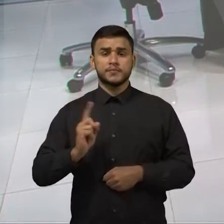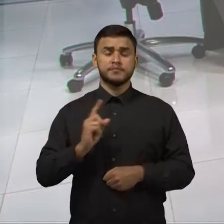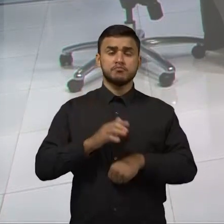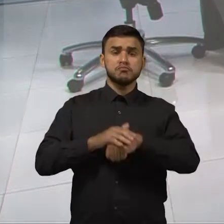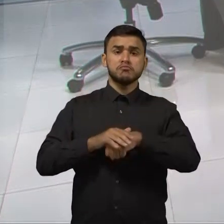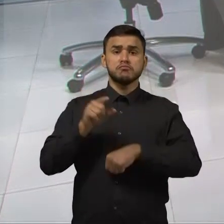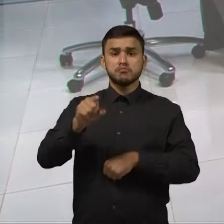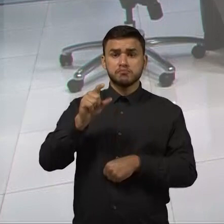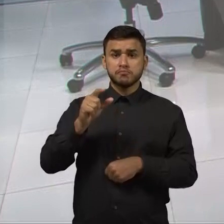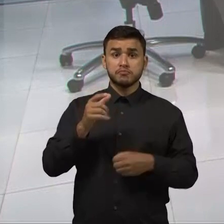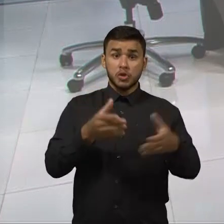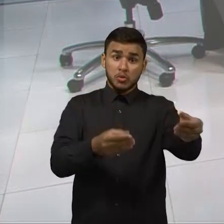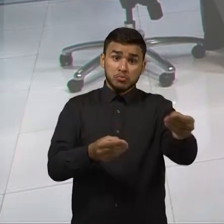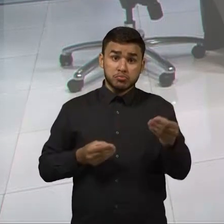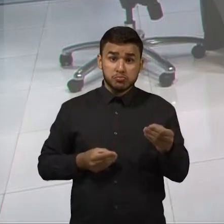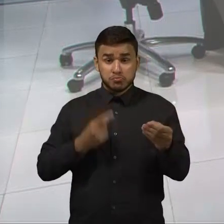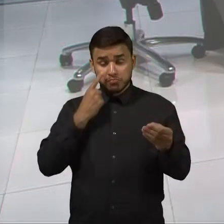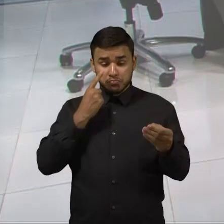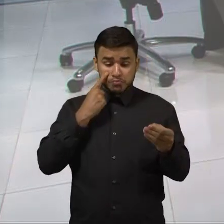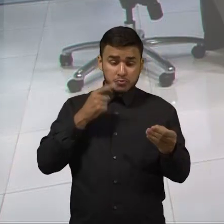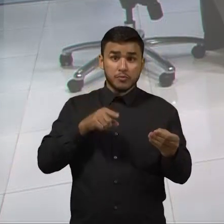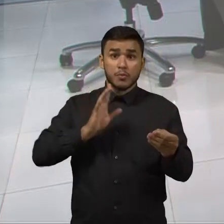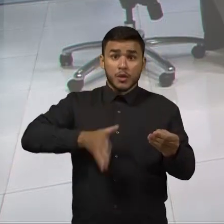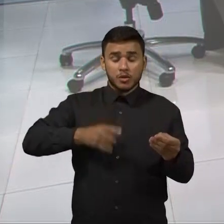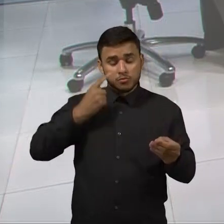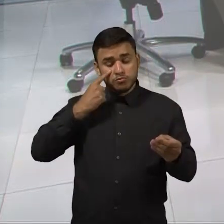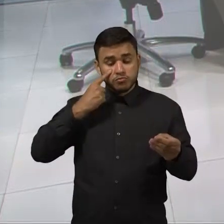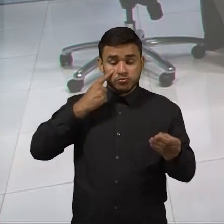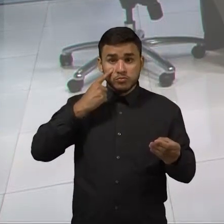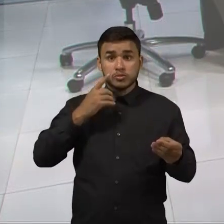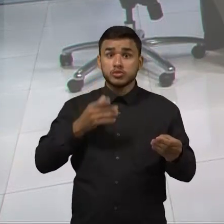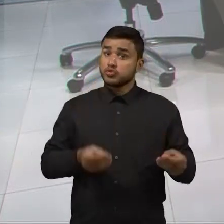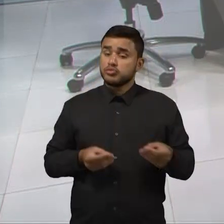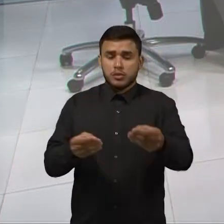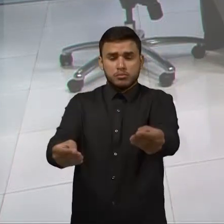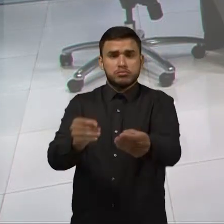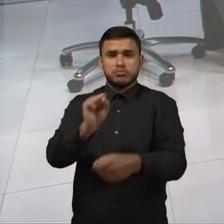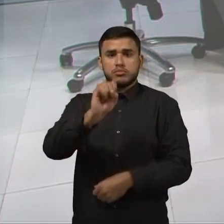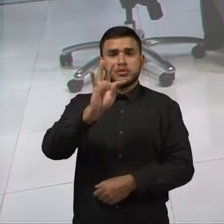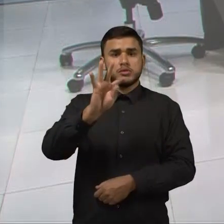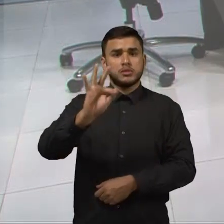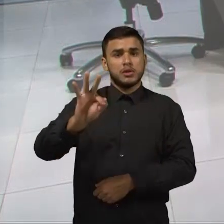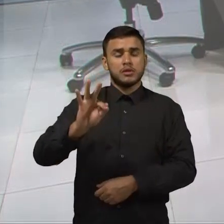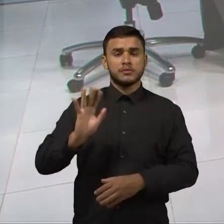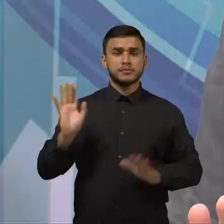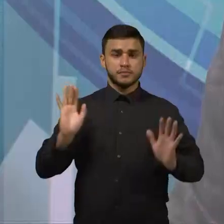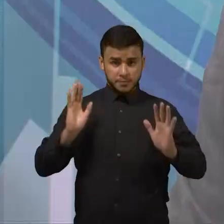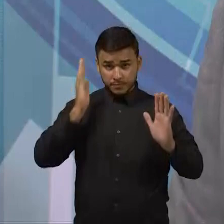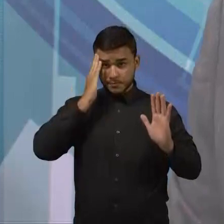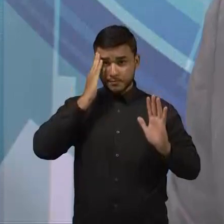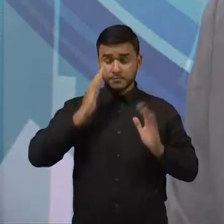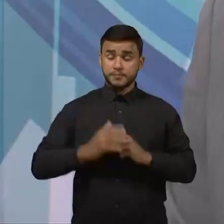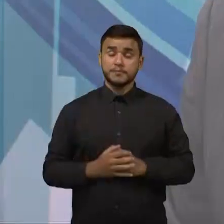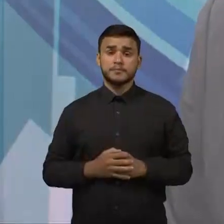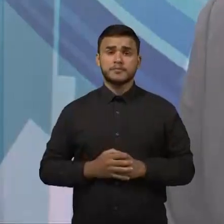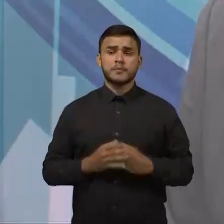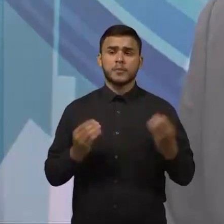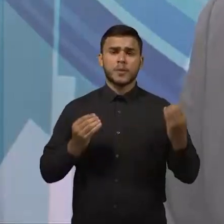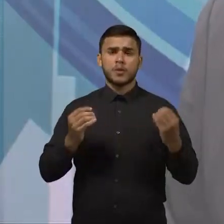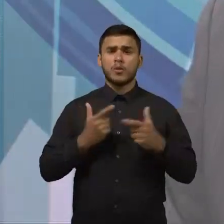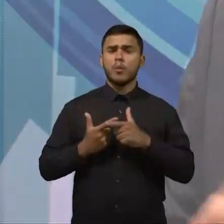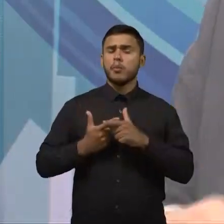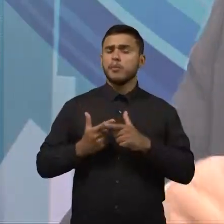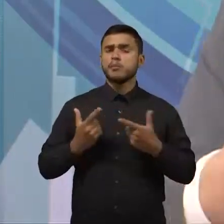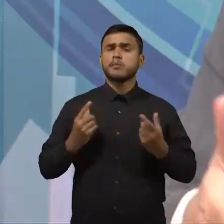feito quando recebeu o habeas corpus, encaminhou diretamente para o Supremo. Então nós já começamos a ter um problema aí. Por que é que ele fez